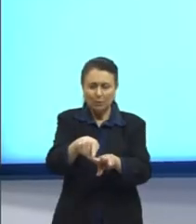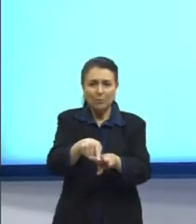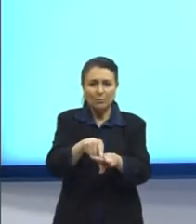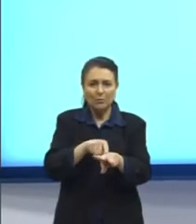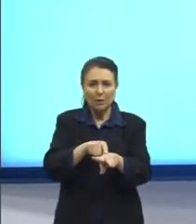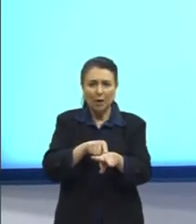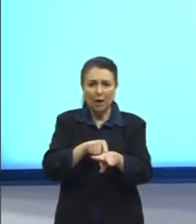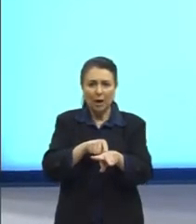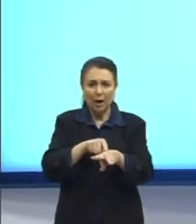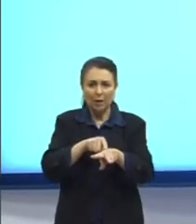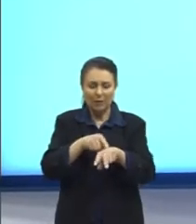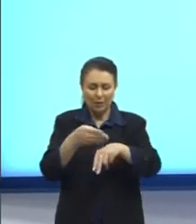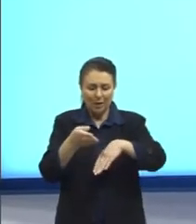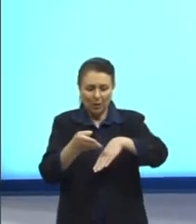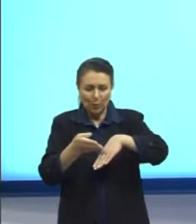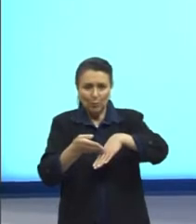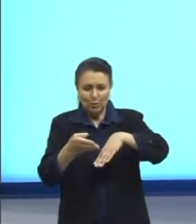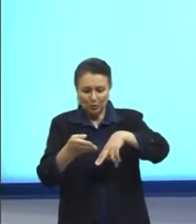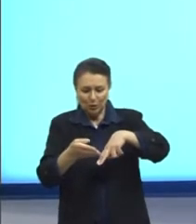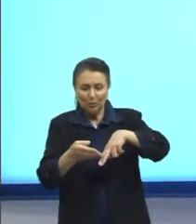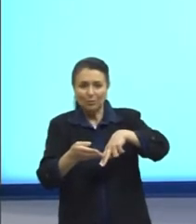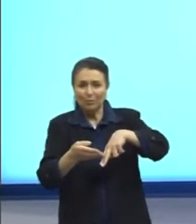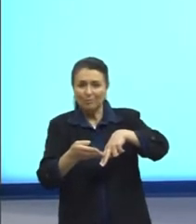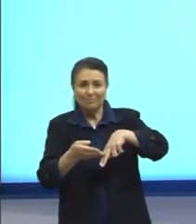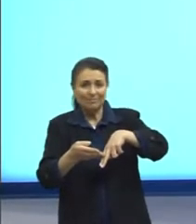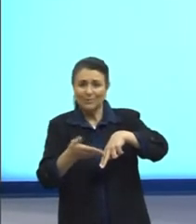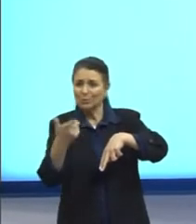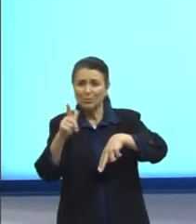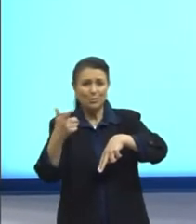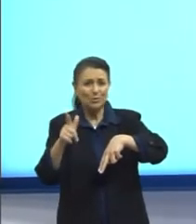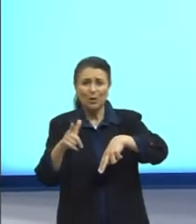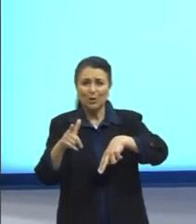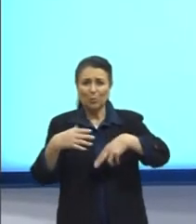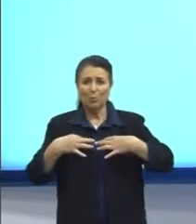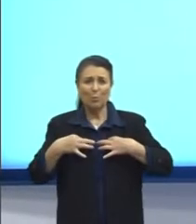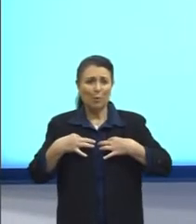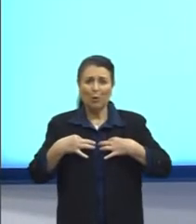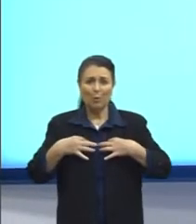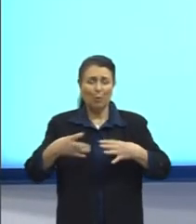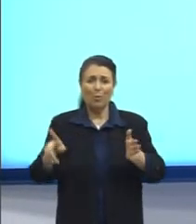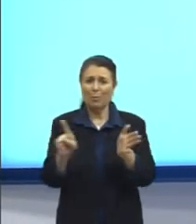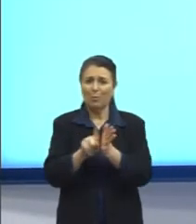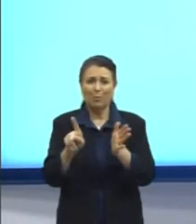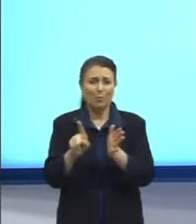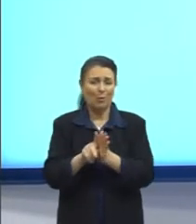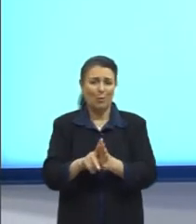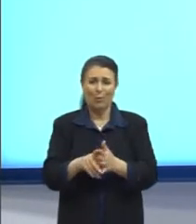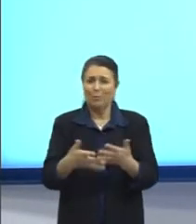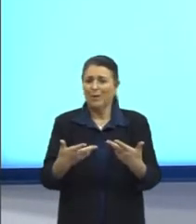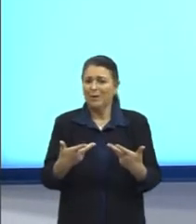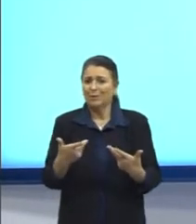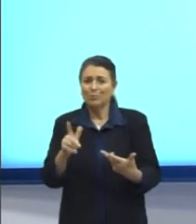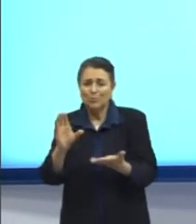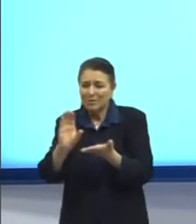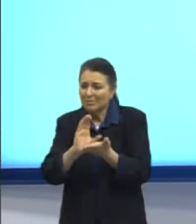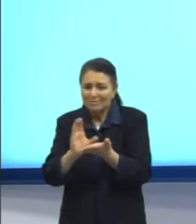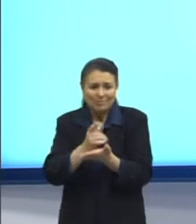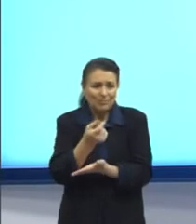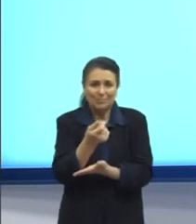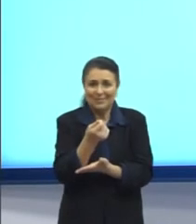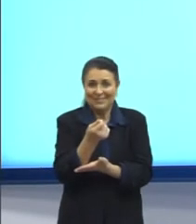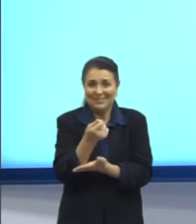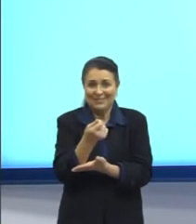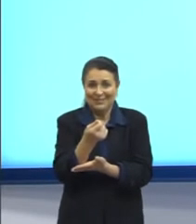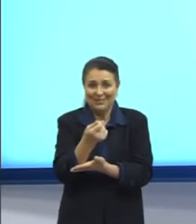shortinho então tropas com muito menos preparo muito menos recurso que os americanos né